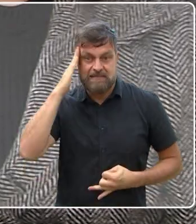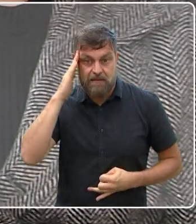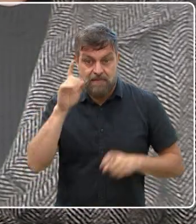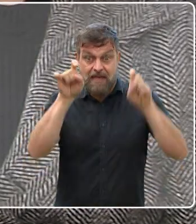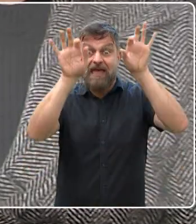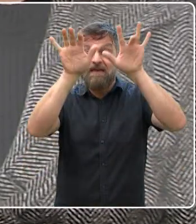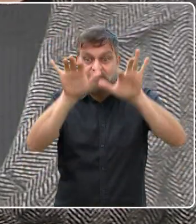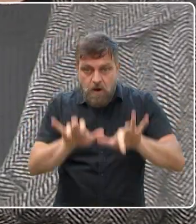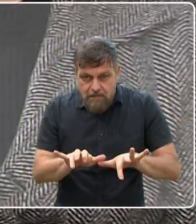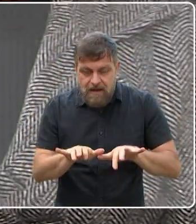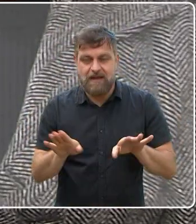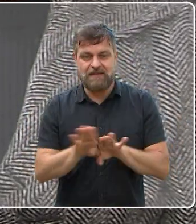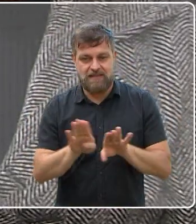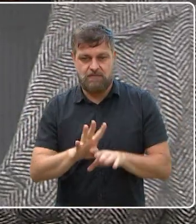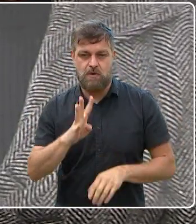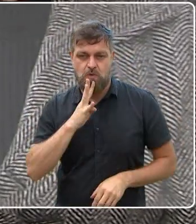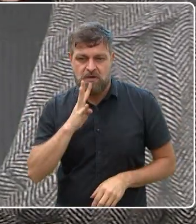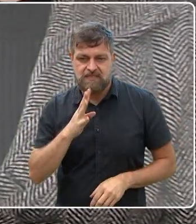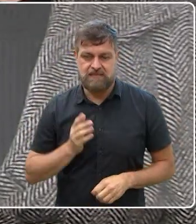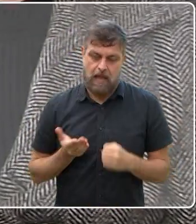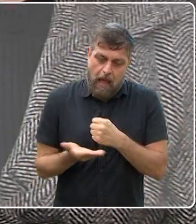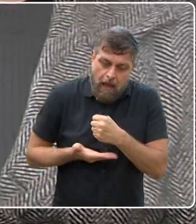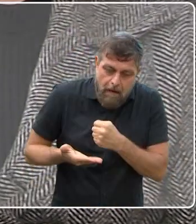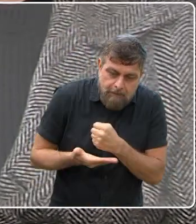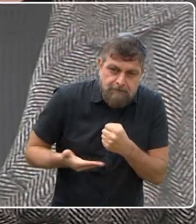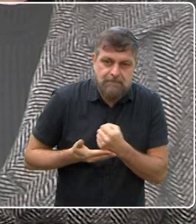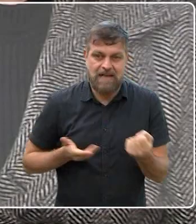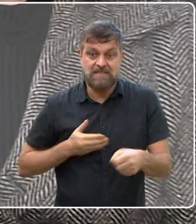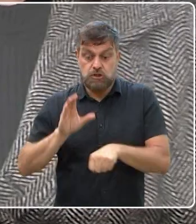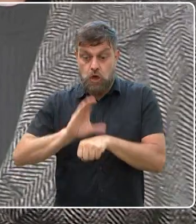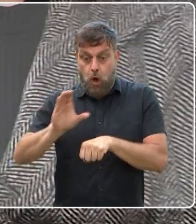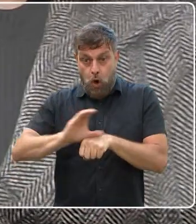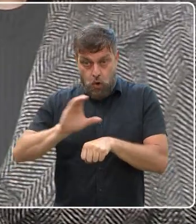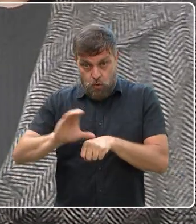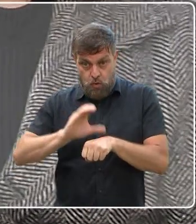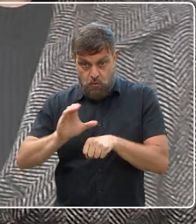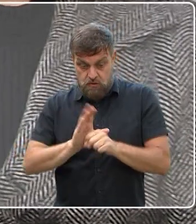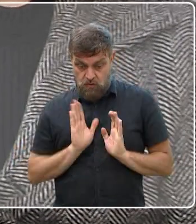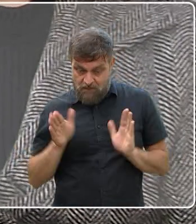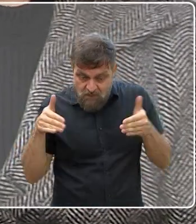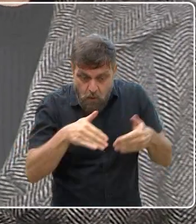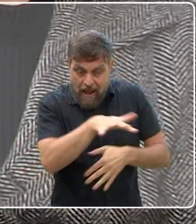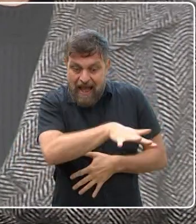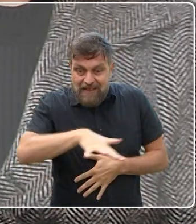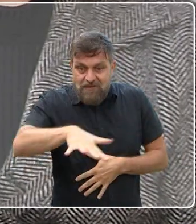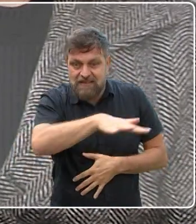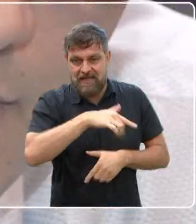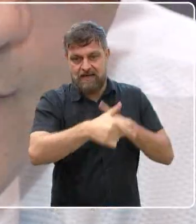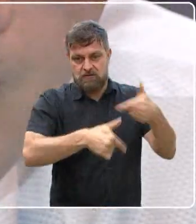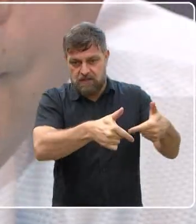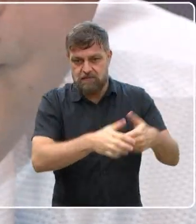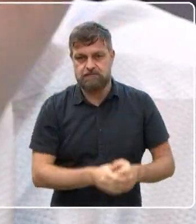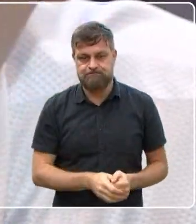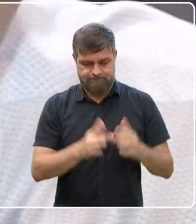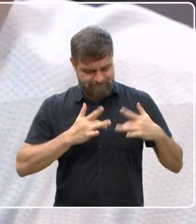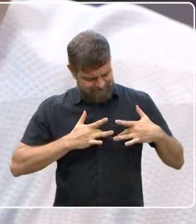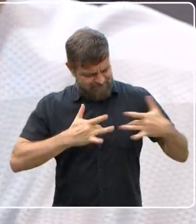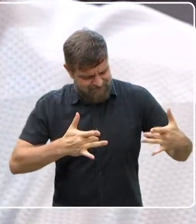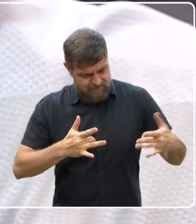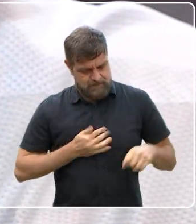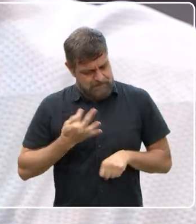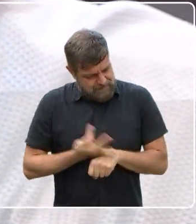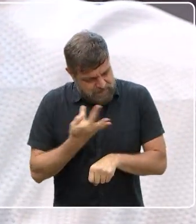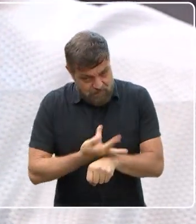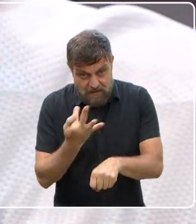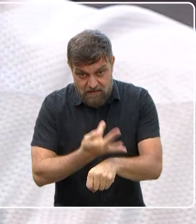de informática, ter noção de cursos técnicos focados na área dele. Dedicação que